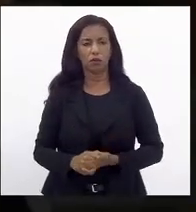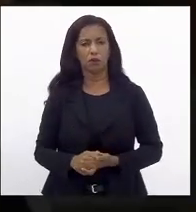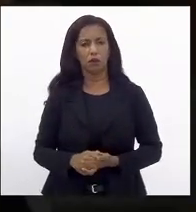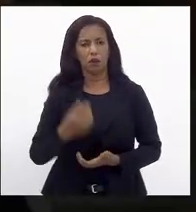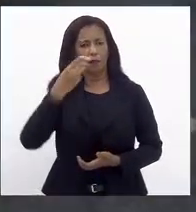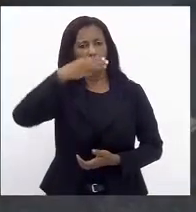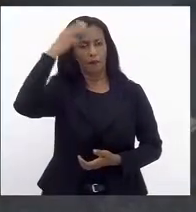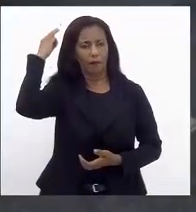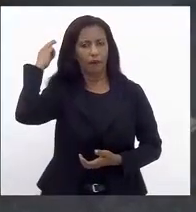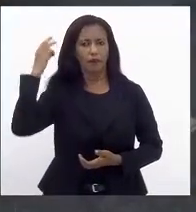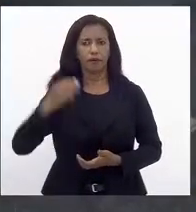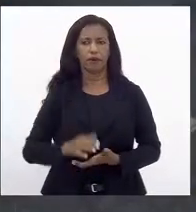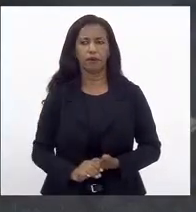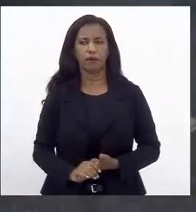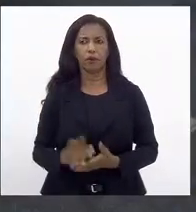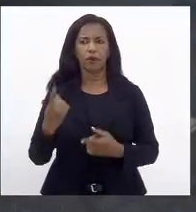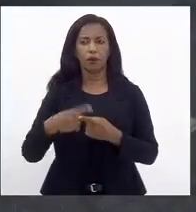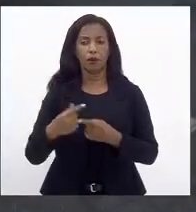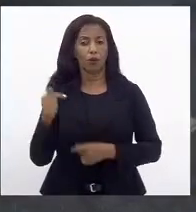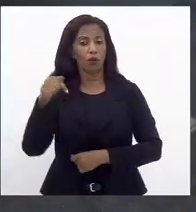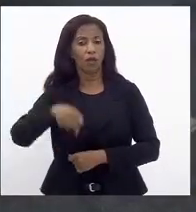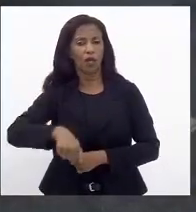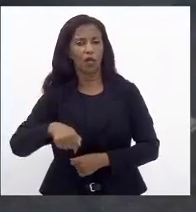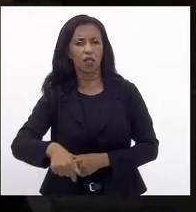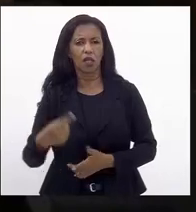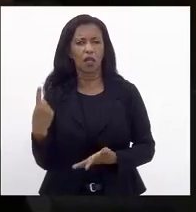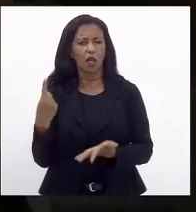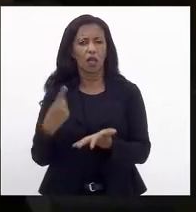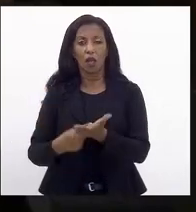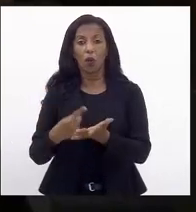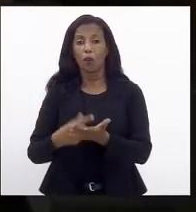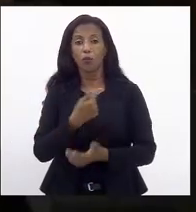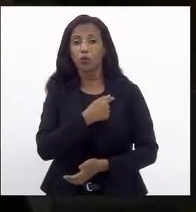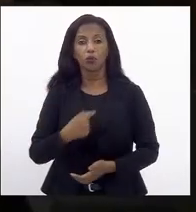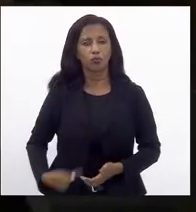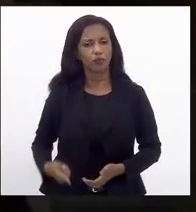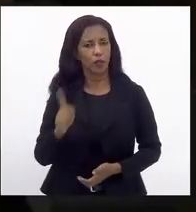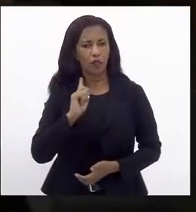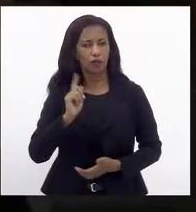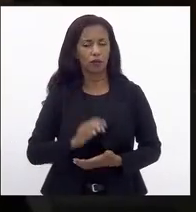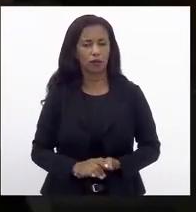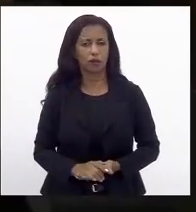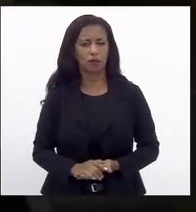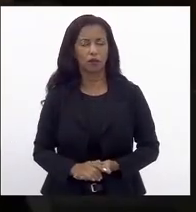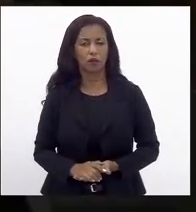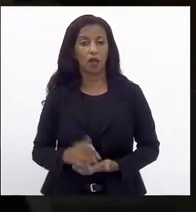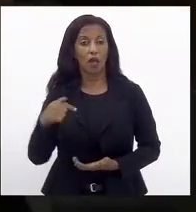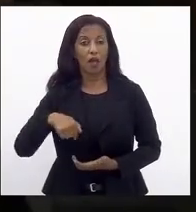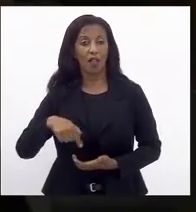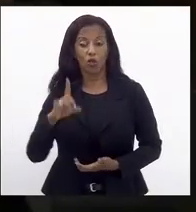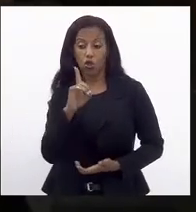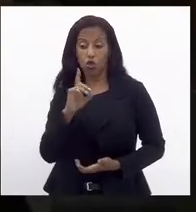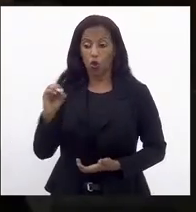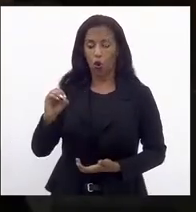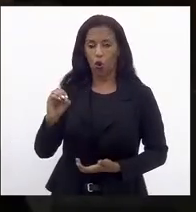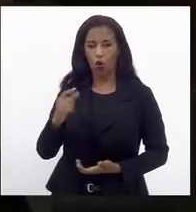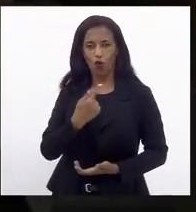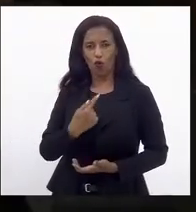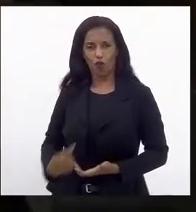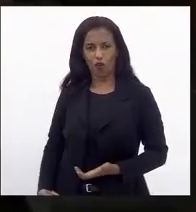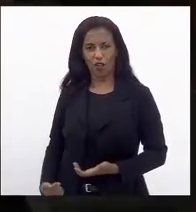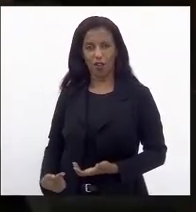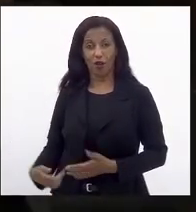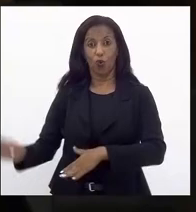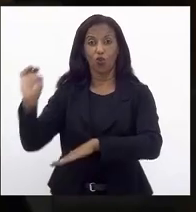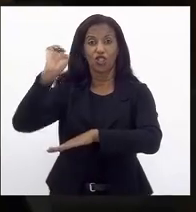Márcio Pacheco Porque aqui não é compromisso de governo bom então aqui da compromisso do governo é